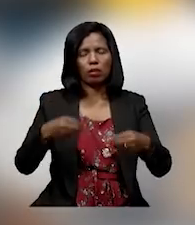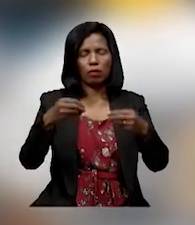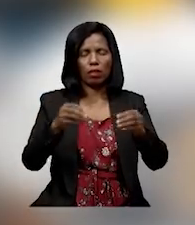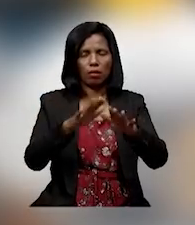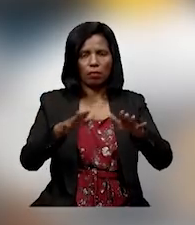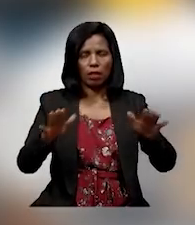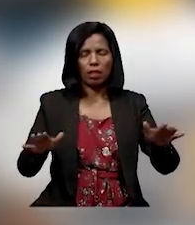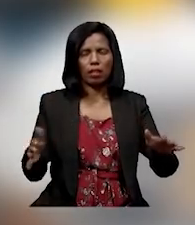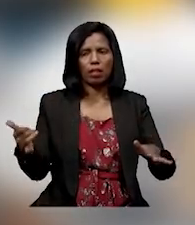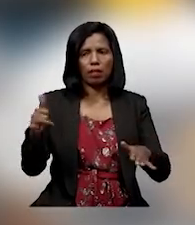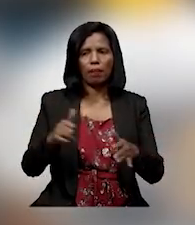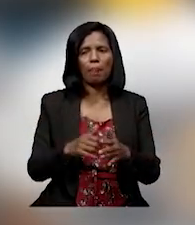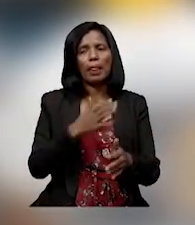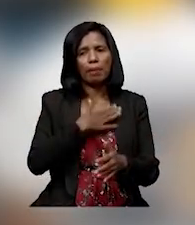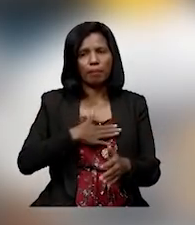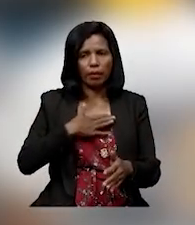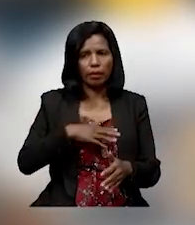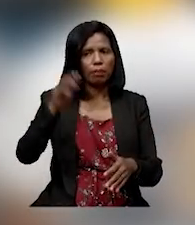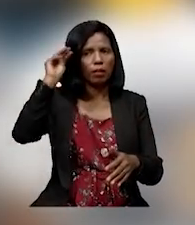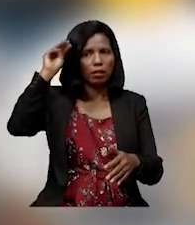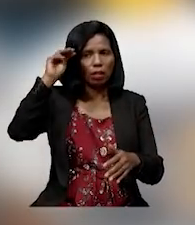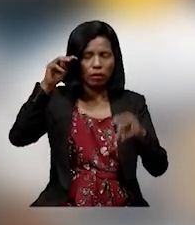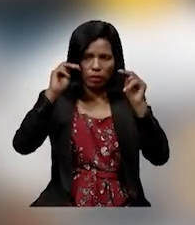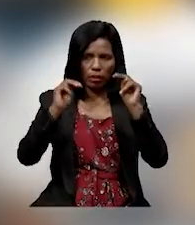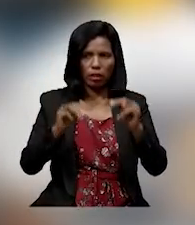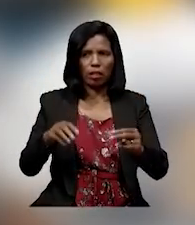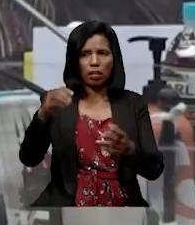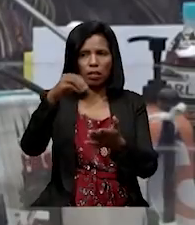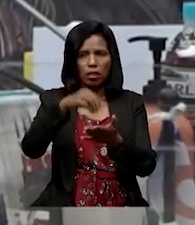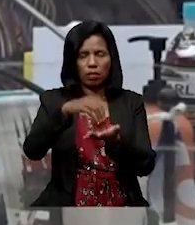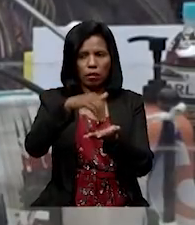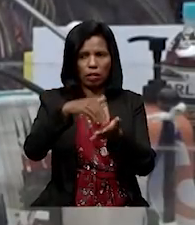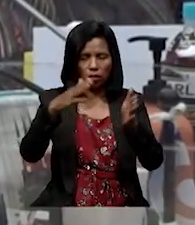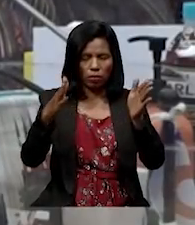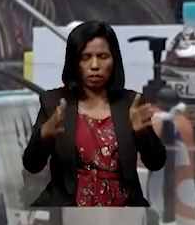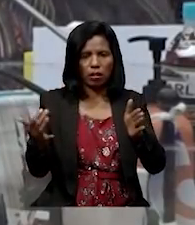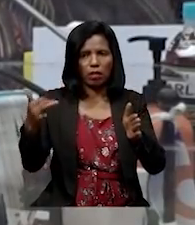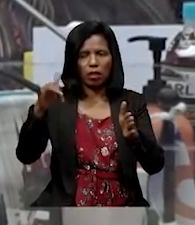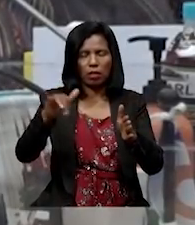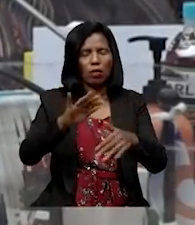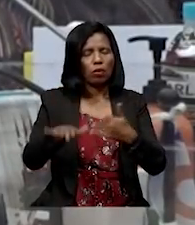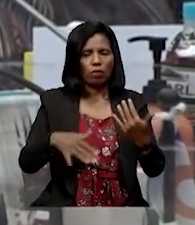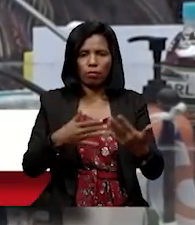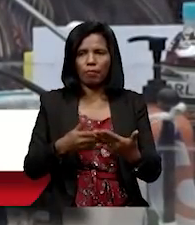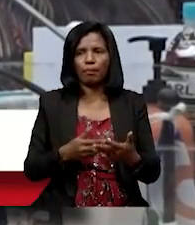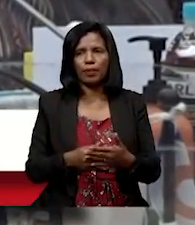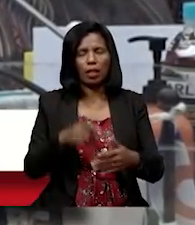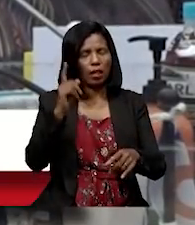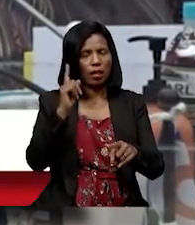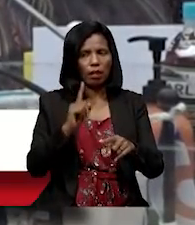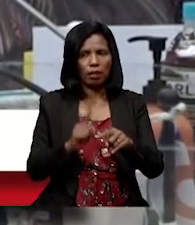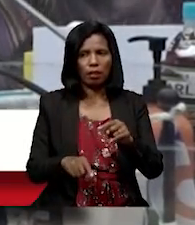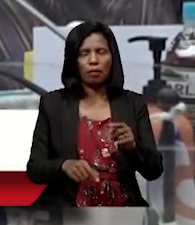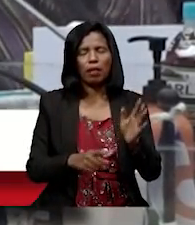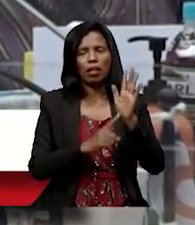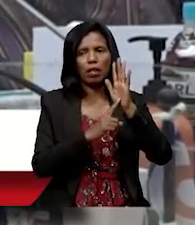sociedade. Favor, botira, ministério tem que criar a resolução ida ba estudante finalista sira iha território doma. Atu la bela, atu du